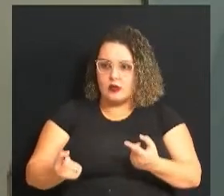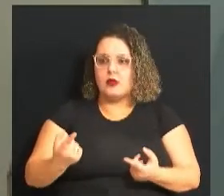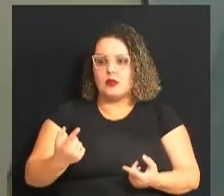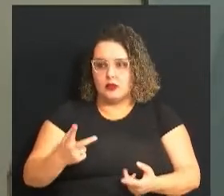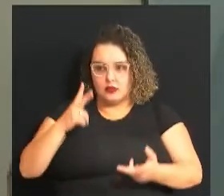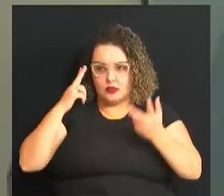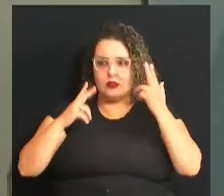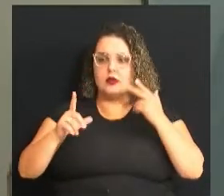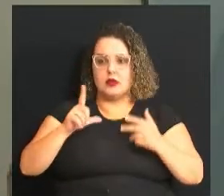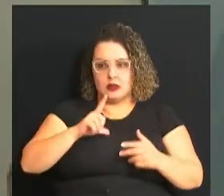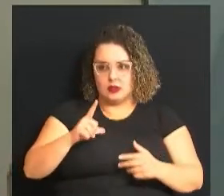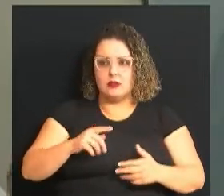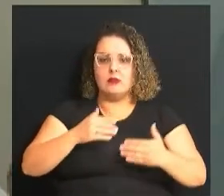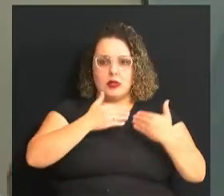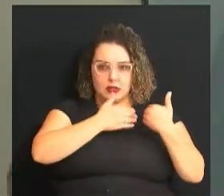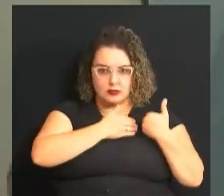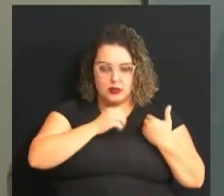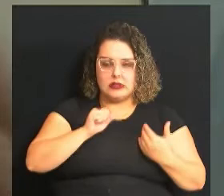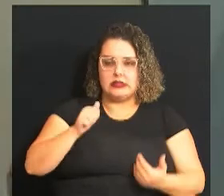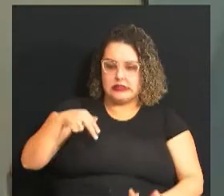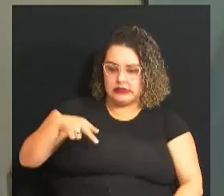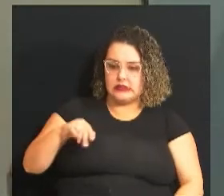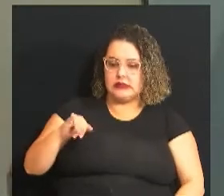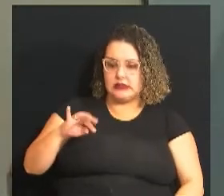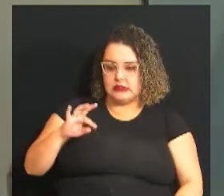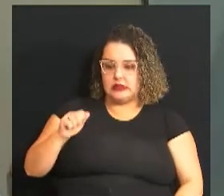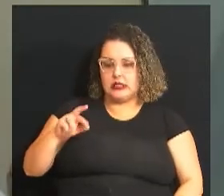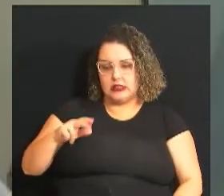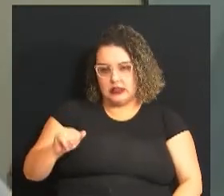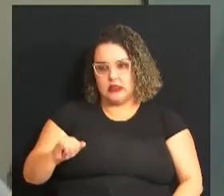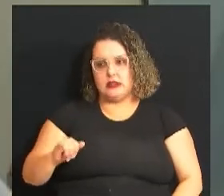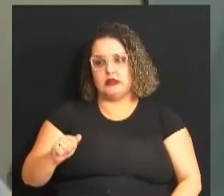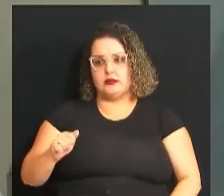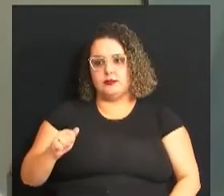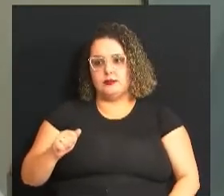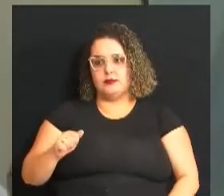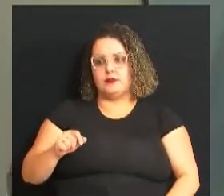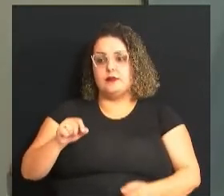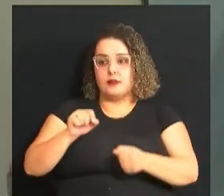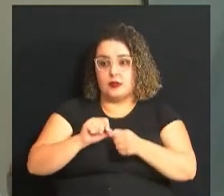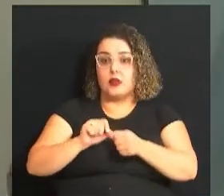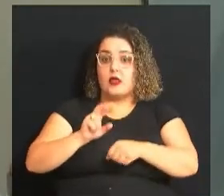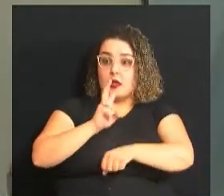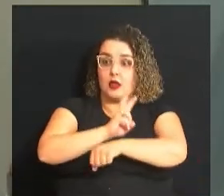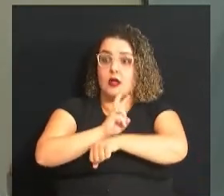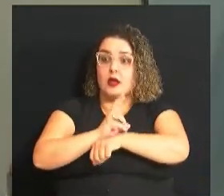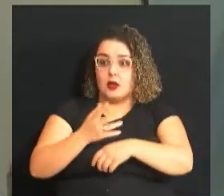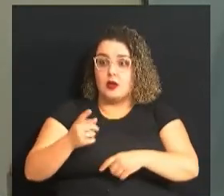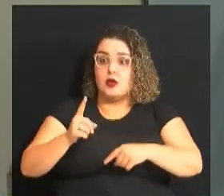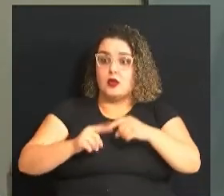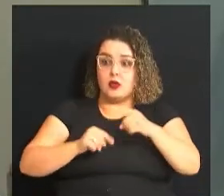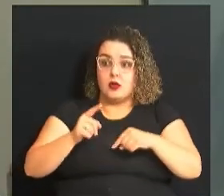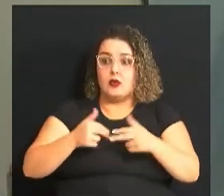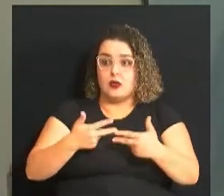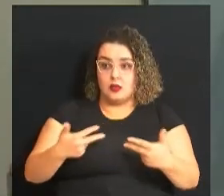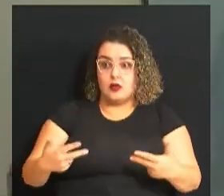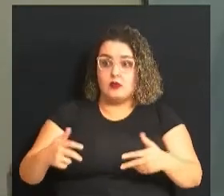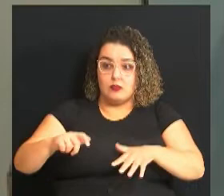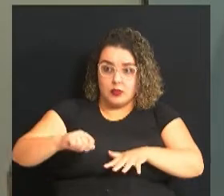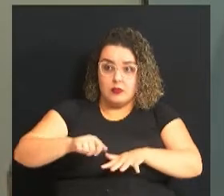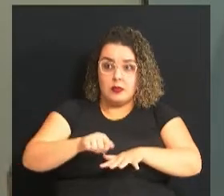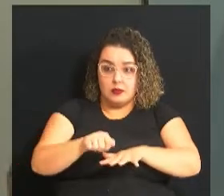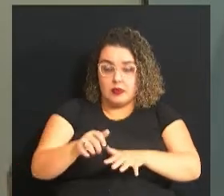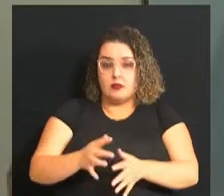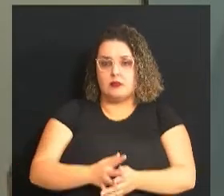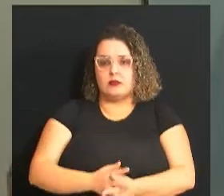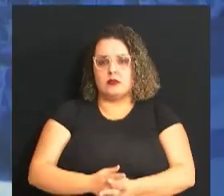responsabilidade sanitária, né? E fazem o cuidado com aquele material perfuro-cortante. Falando